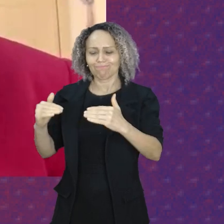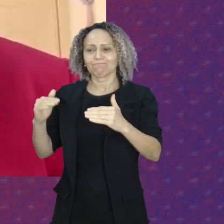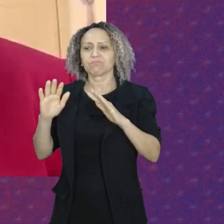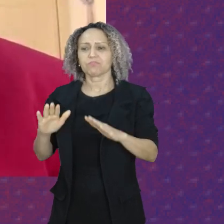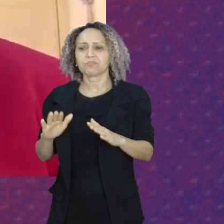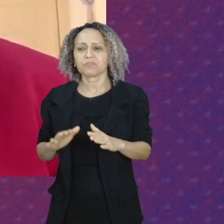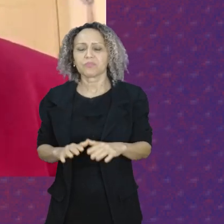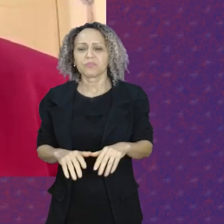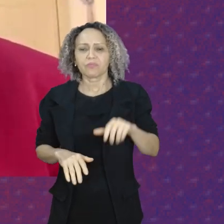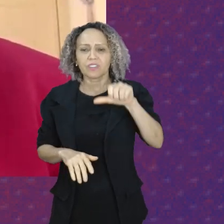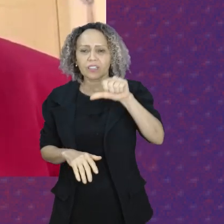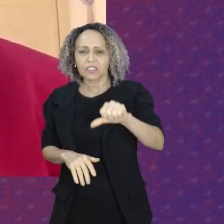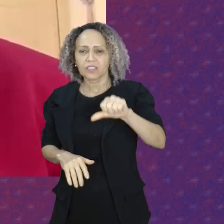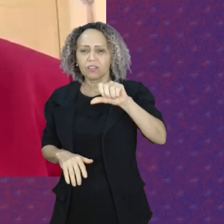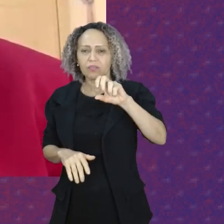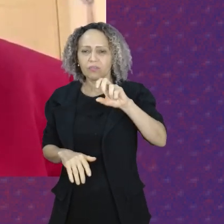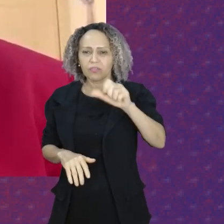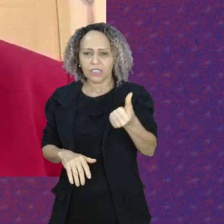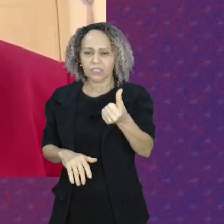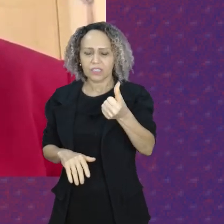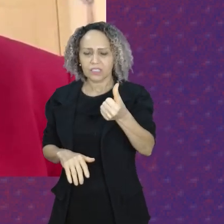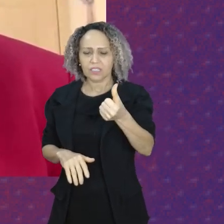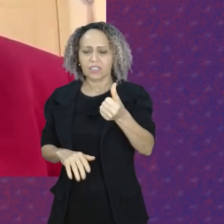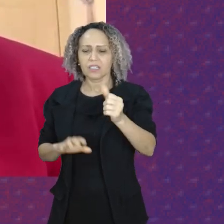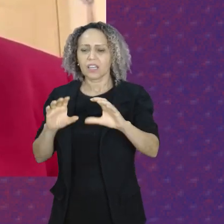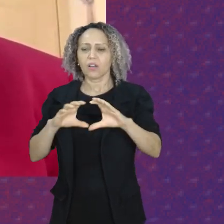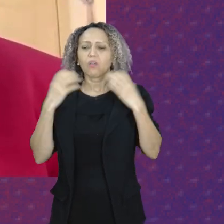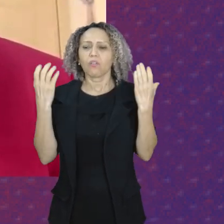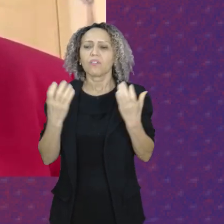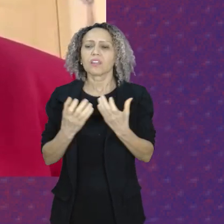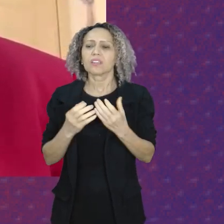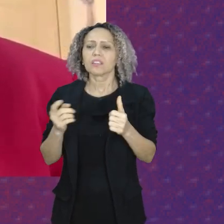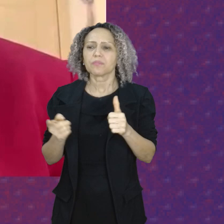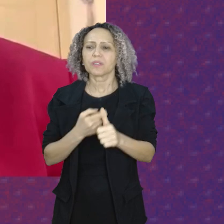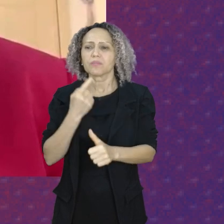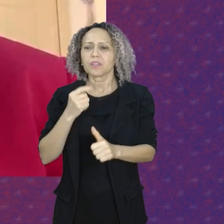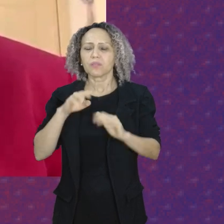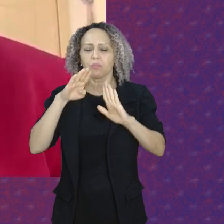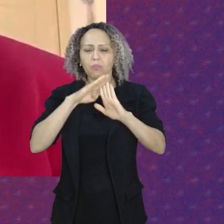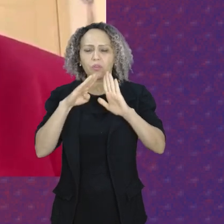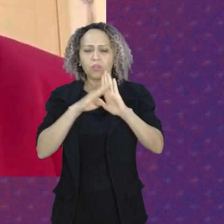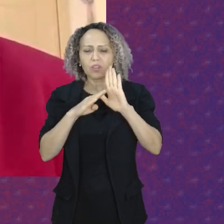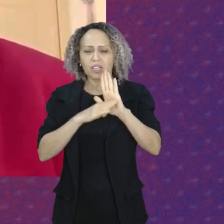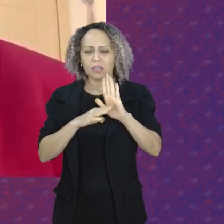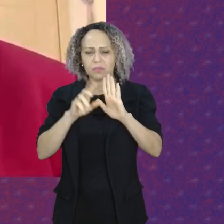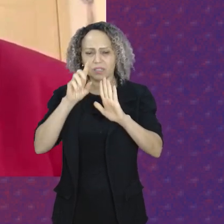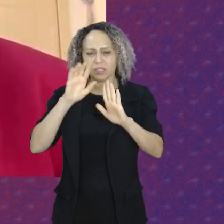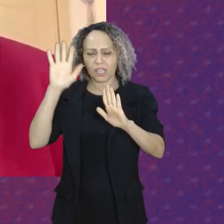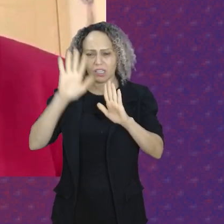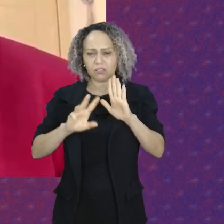da Conferência de Viena, foi lançada o primeiro Programa Nacional de Direitos Humanos, o